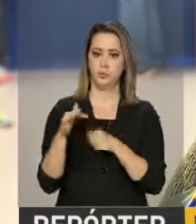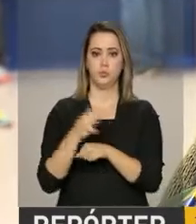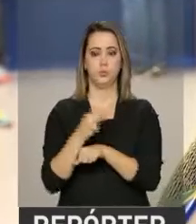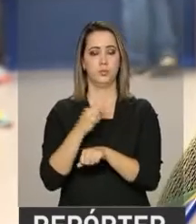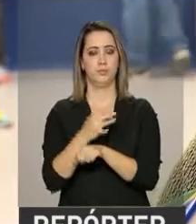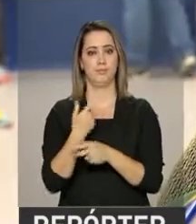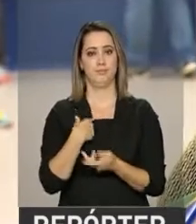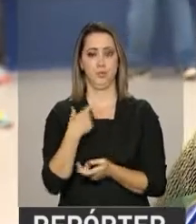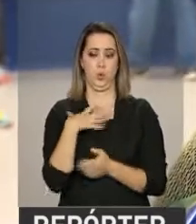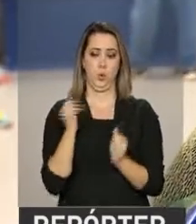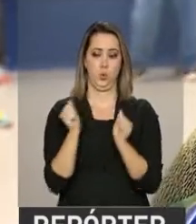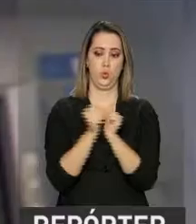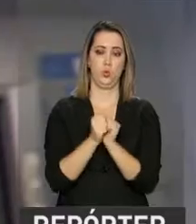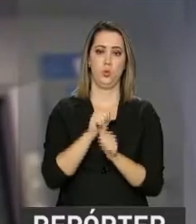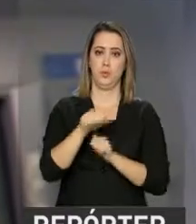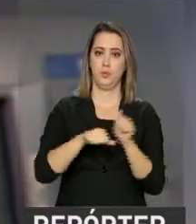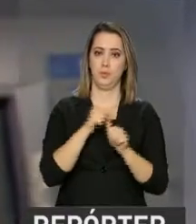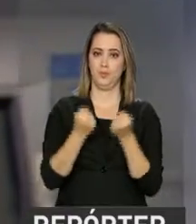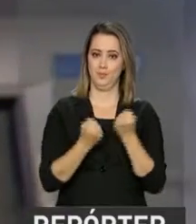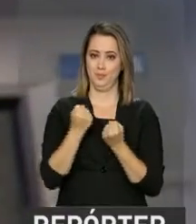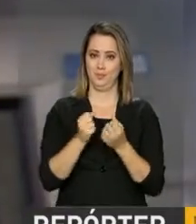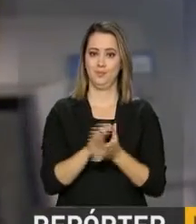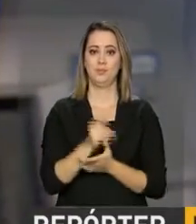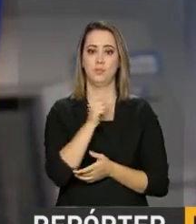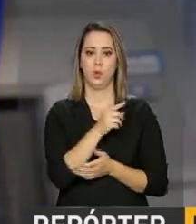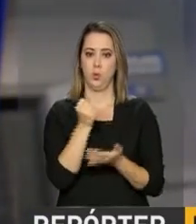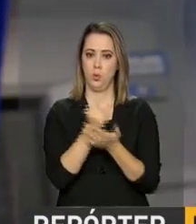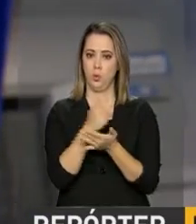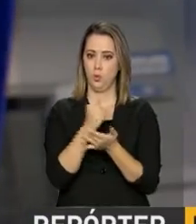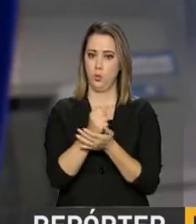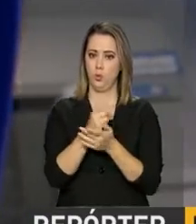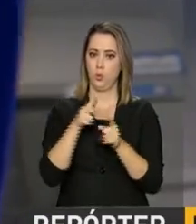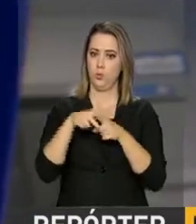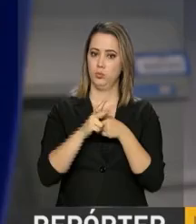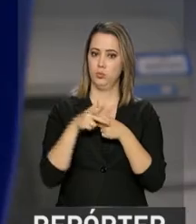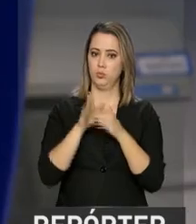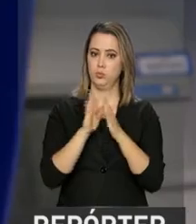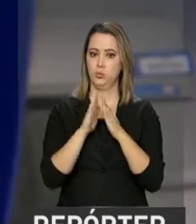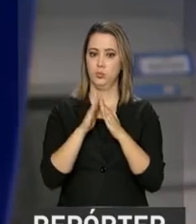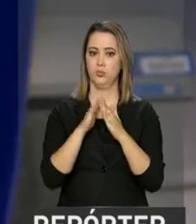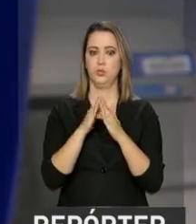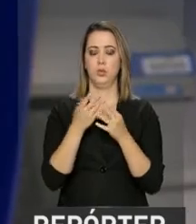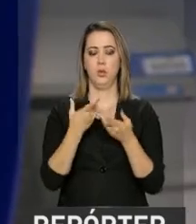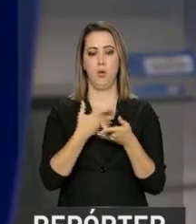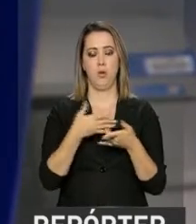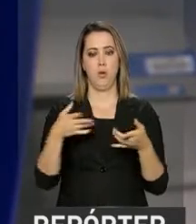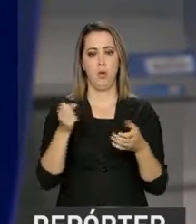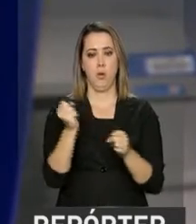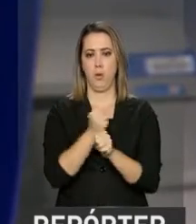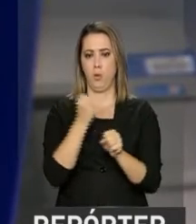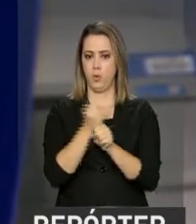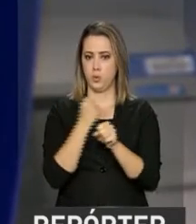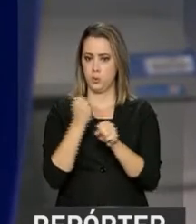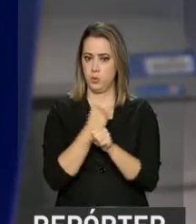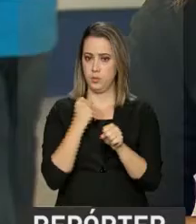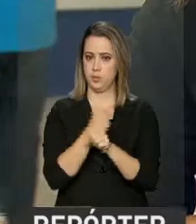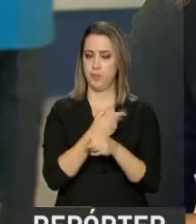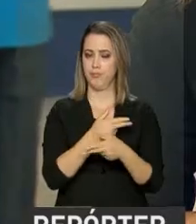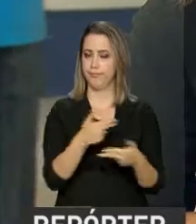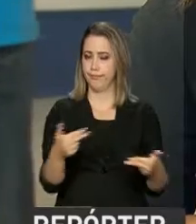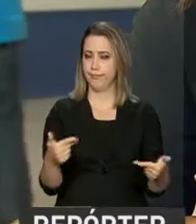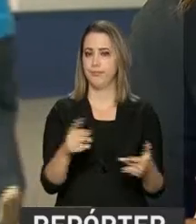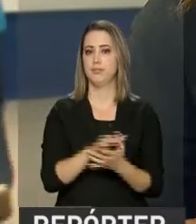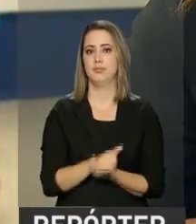juntar para trocar o carro. Materiais para reforma. Cimento, tinta, areia.